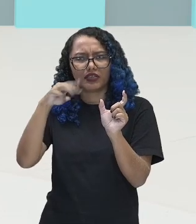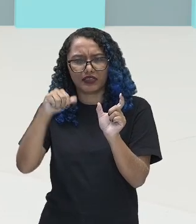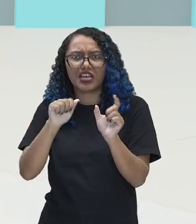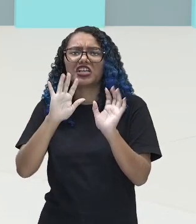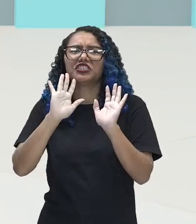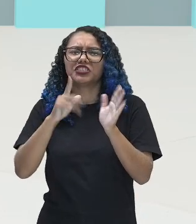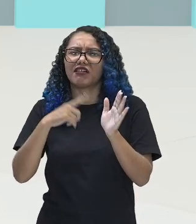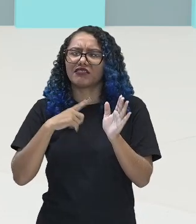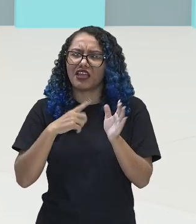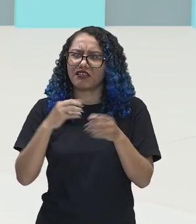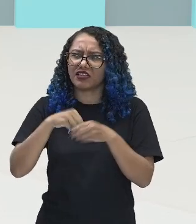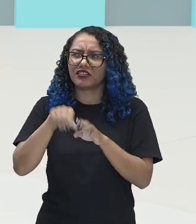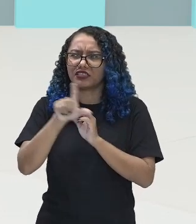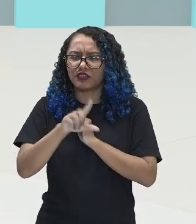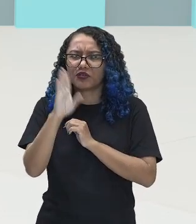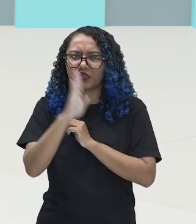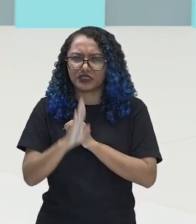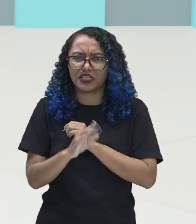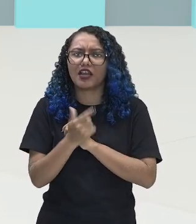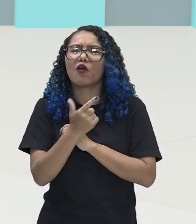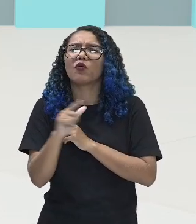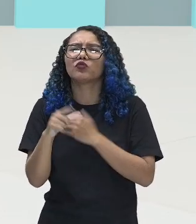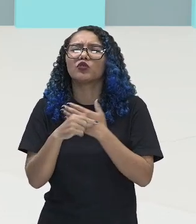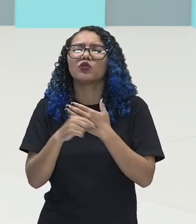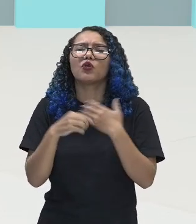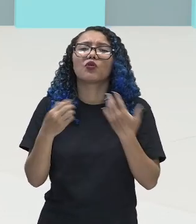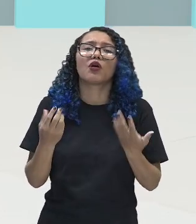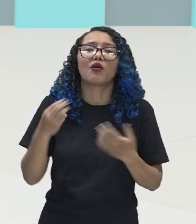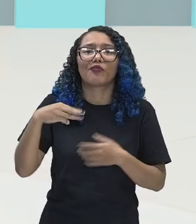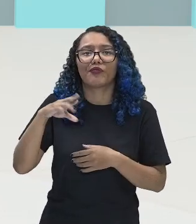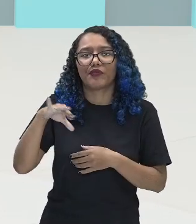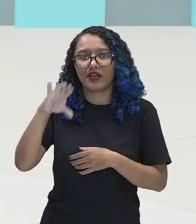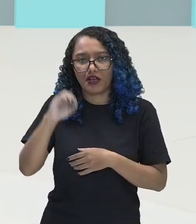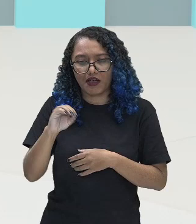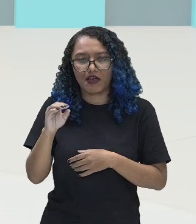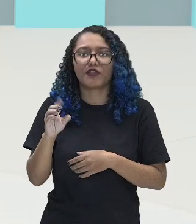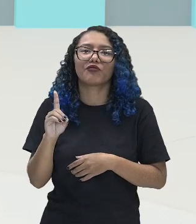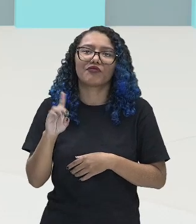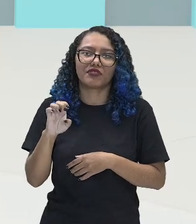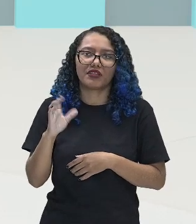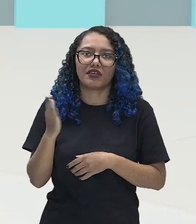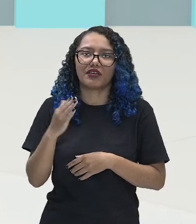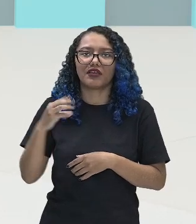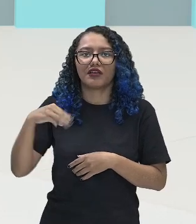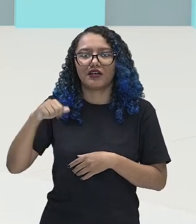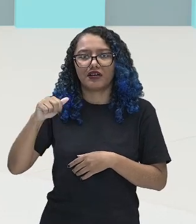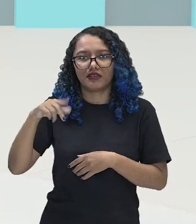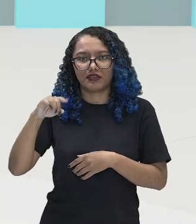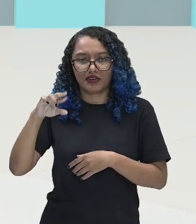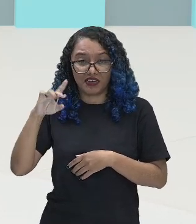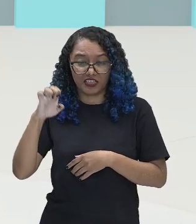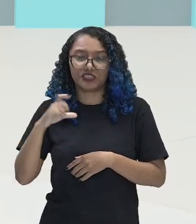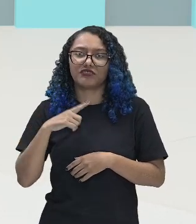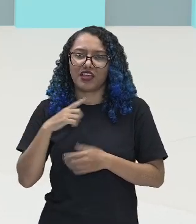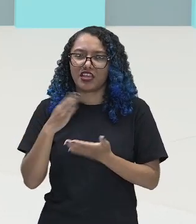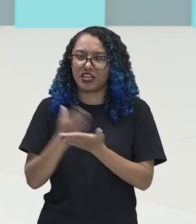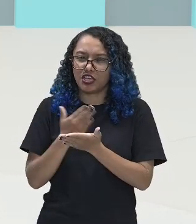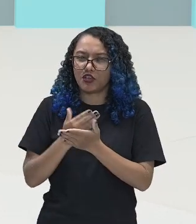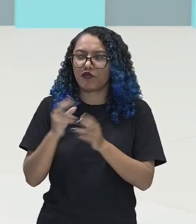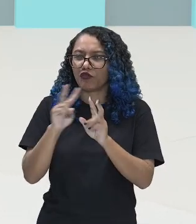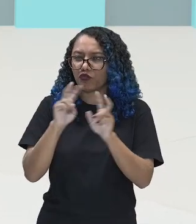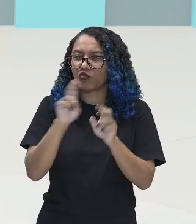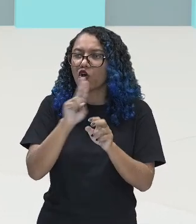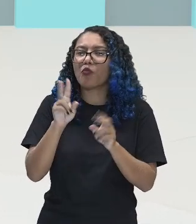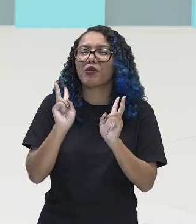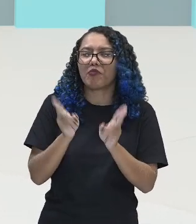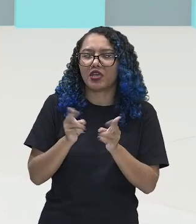na literatura brasileira com outro autor, que foi Mário de Andrade, não é? Com o livro Macunaíma. Então, também é uma